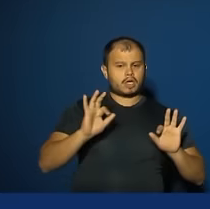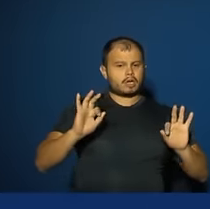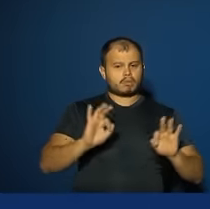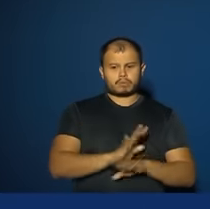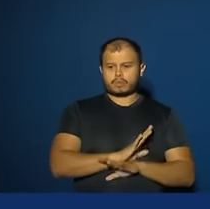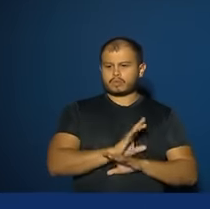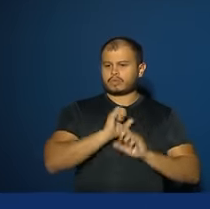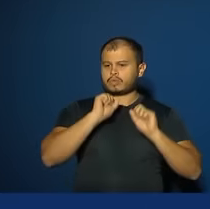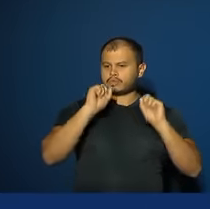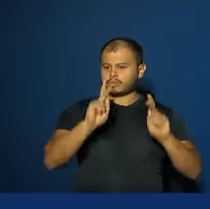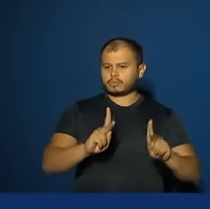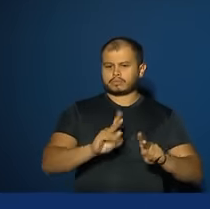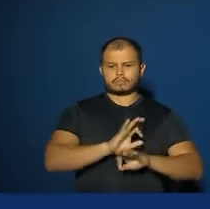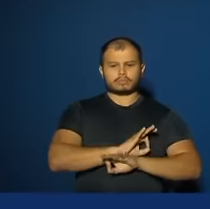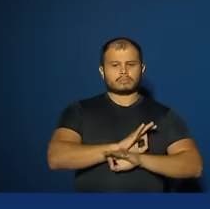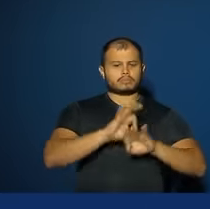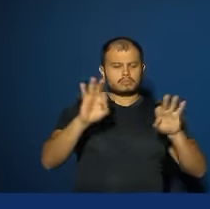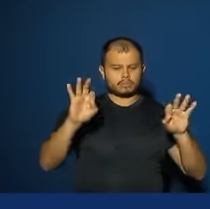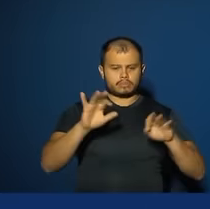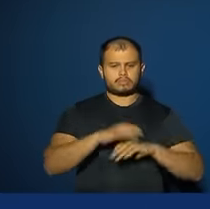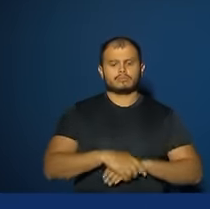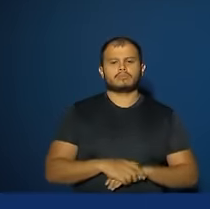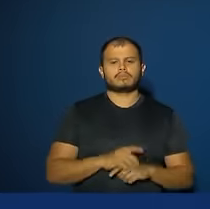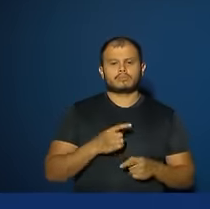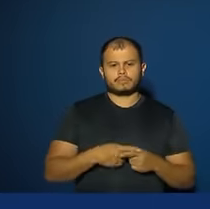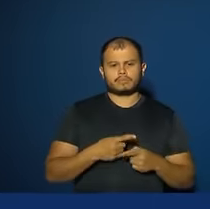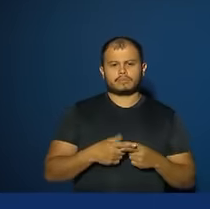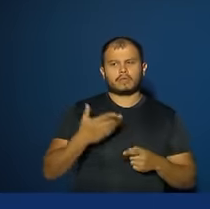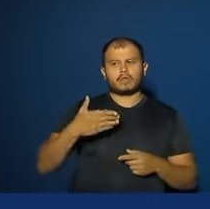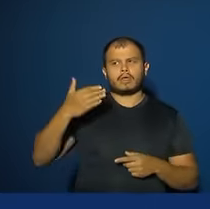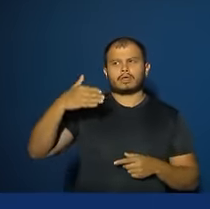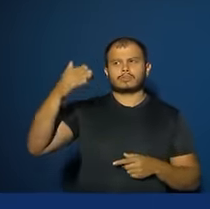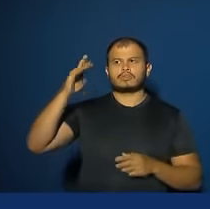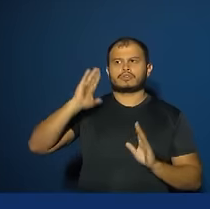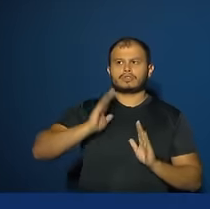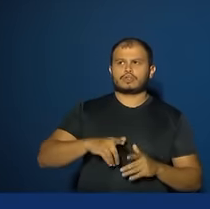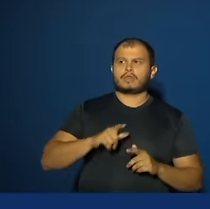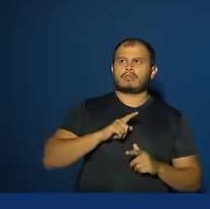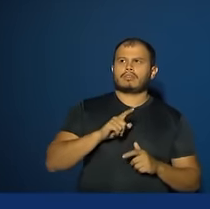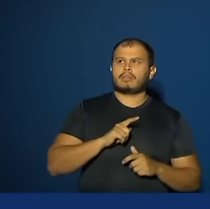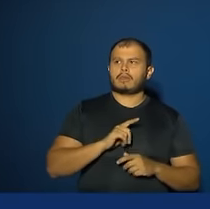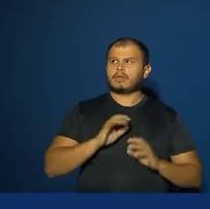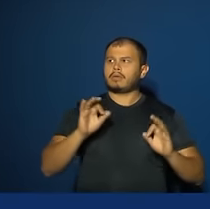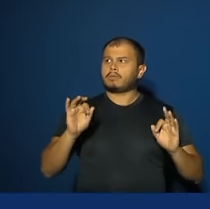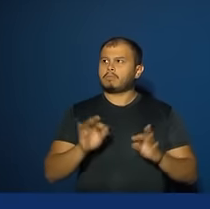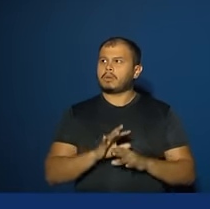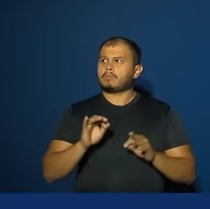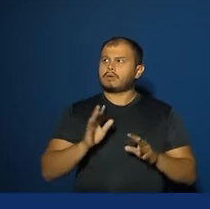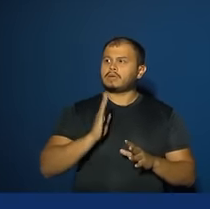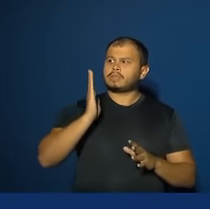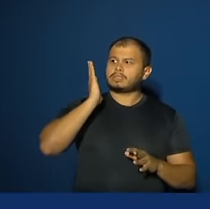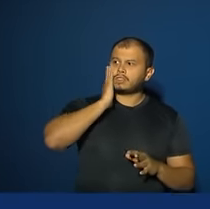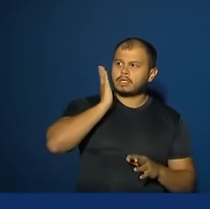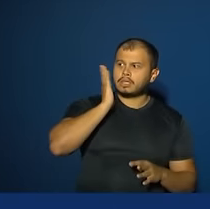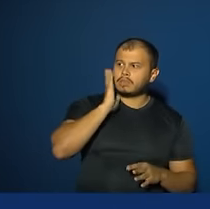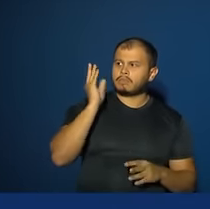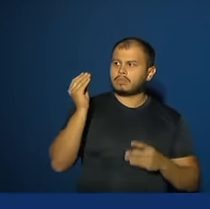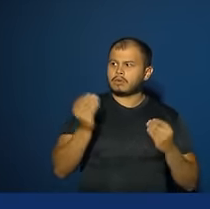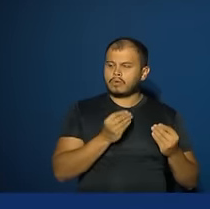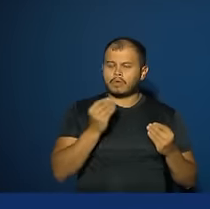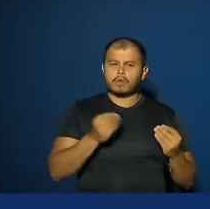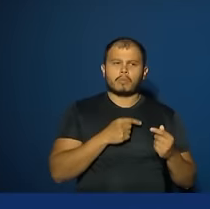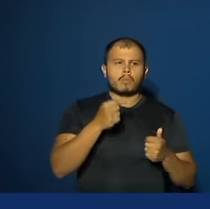não, já está bom o suficiente, porque quando a gente anualiza a inflação do índice